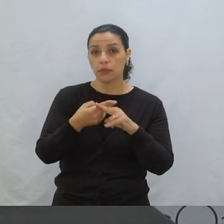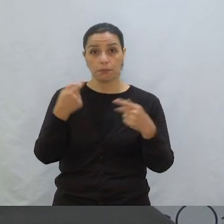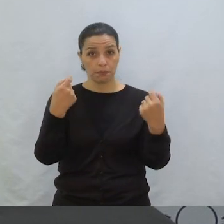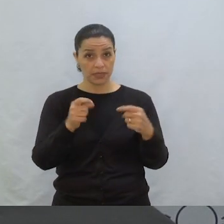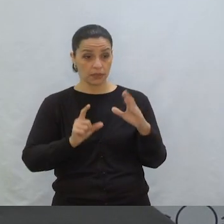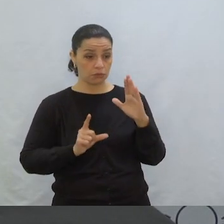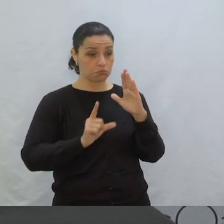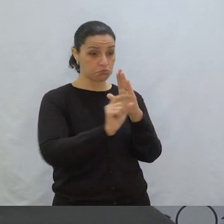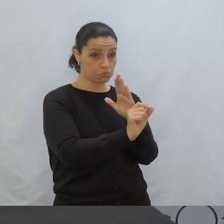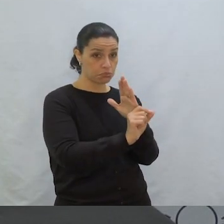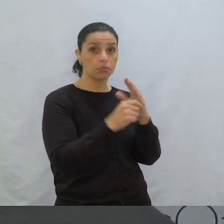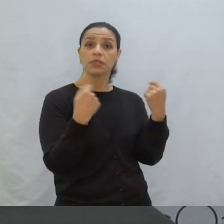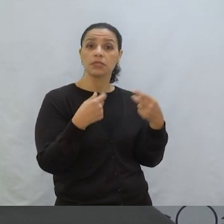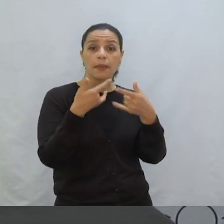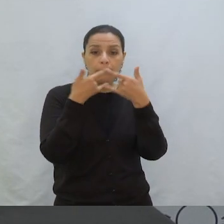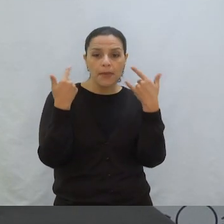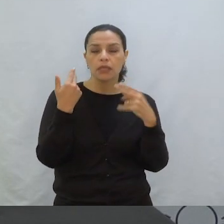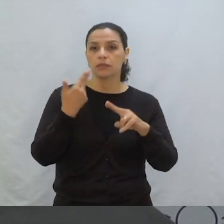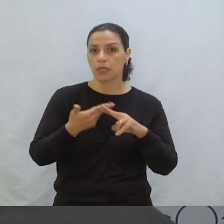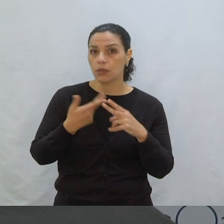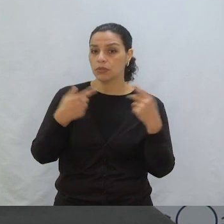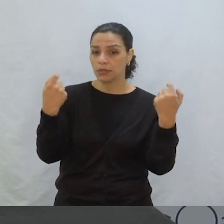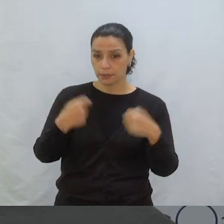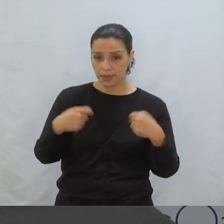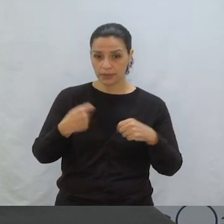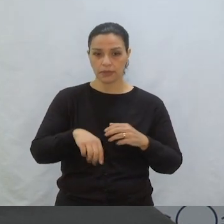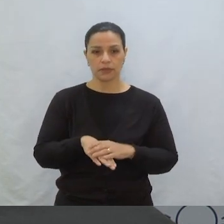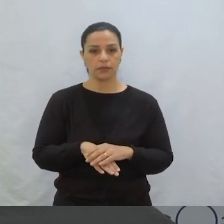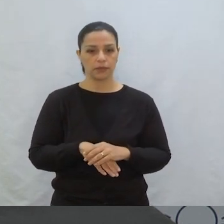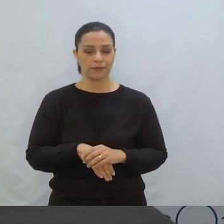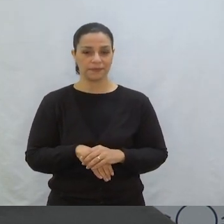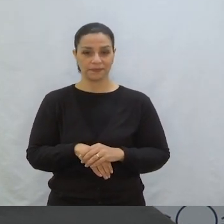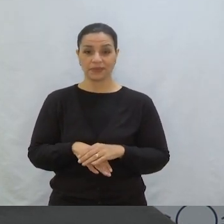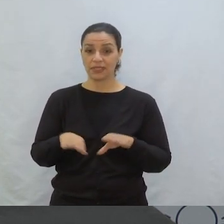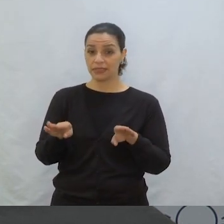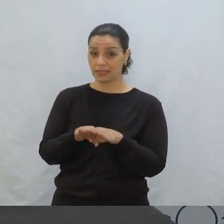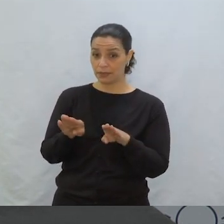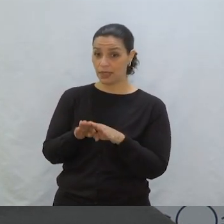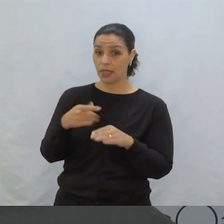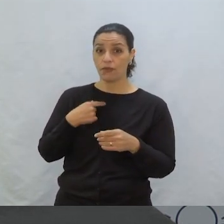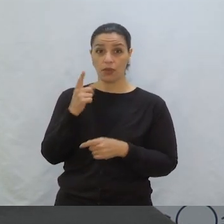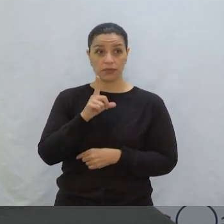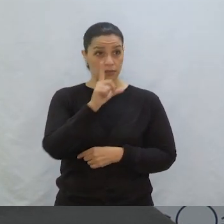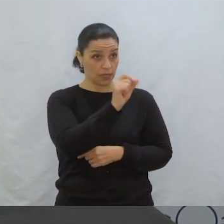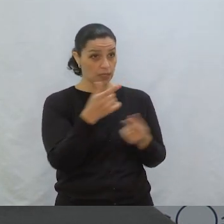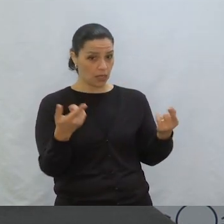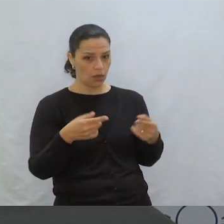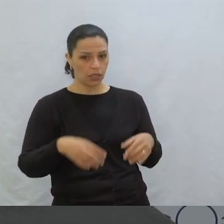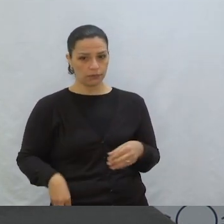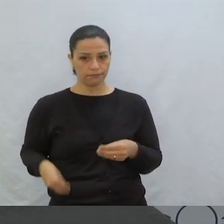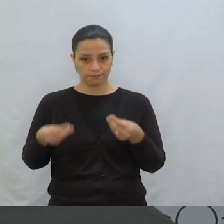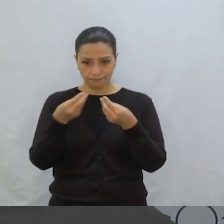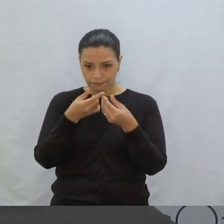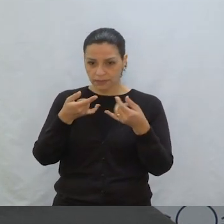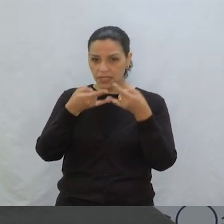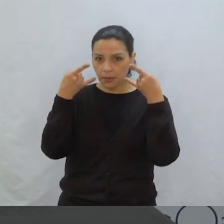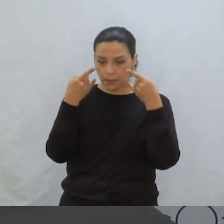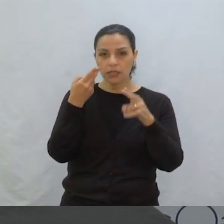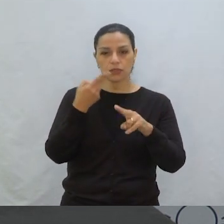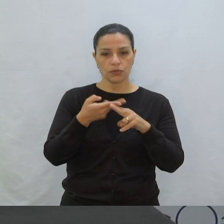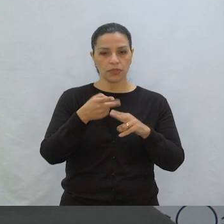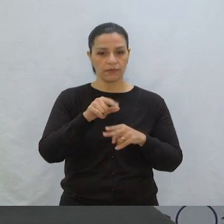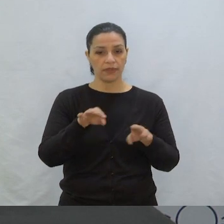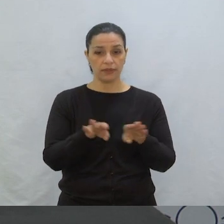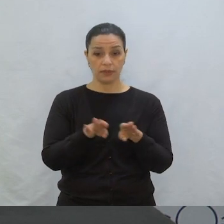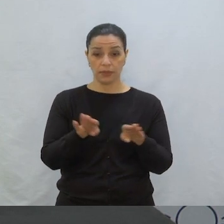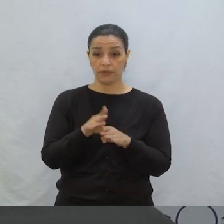importante. Se você precisar sair de casa, não esqueça de usar a sua máscara. Como eu vou precisar sair agora, já